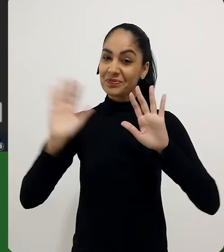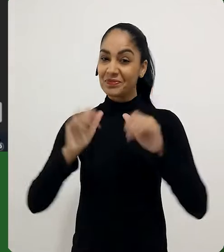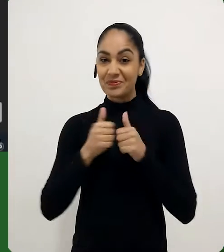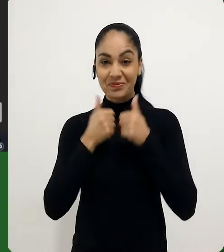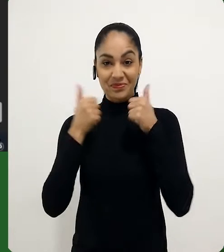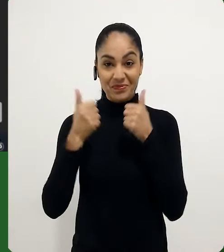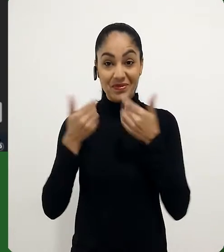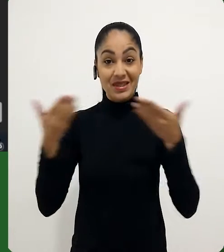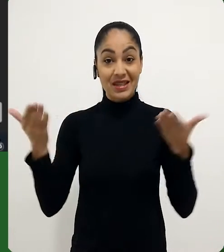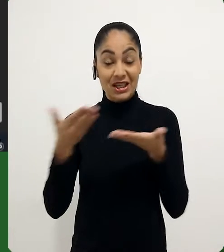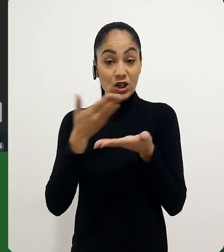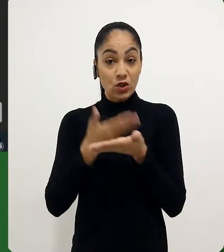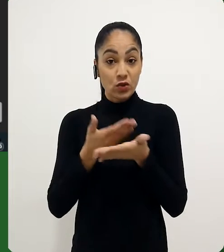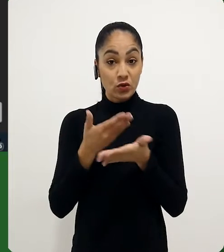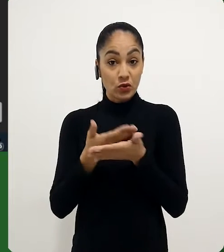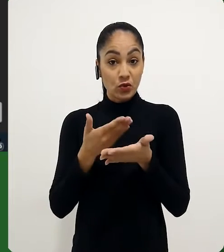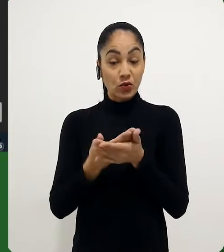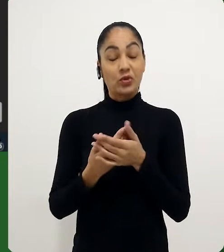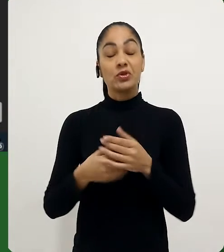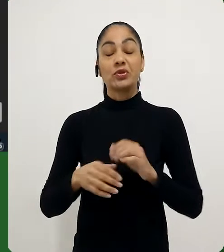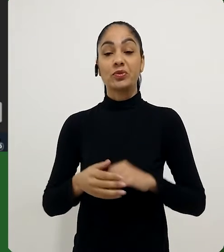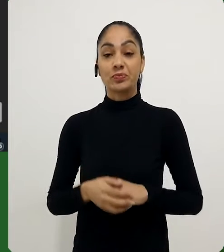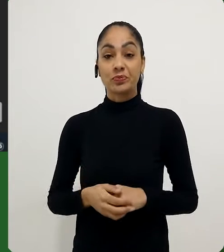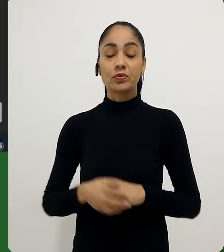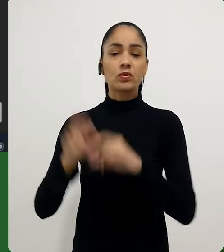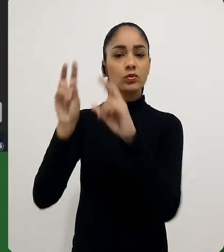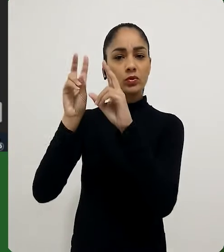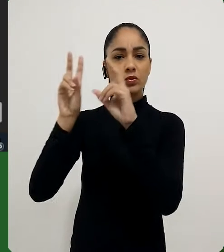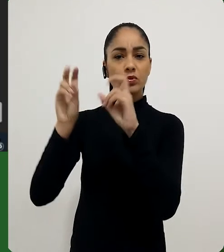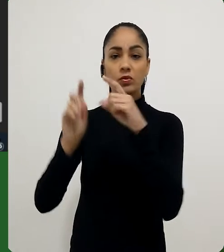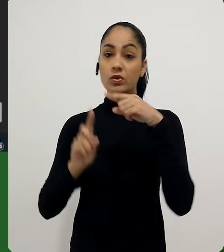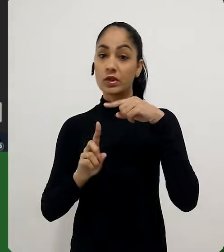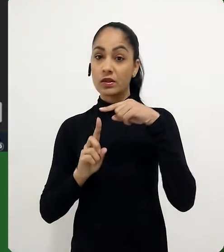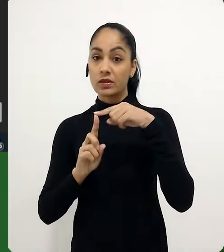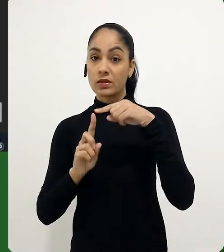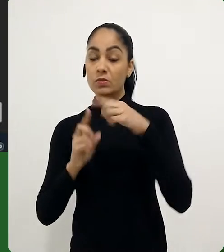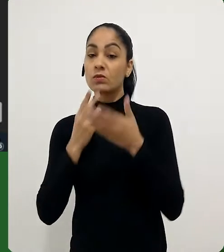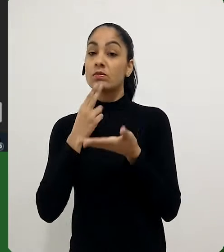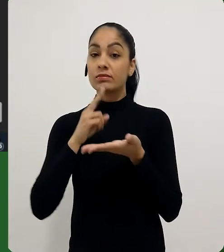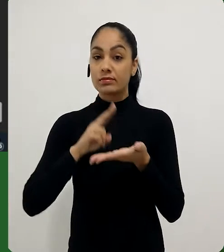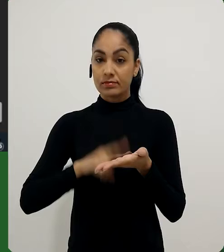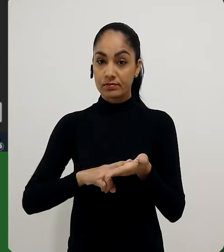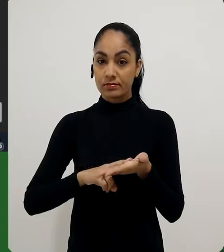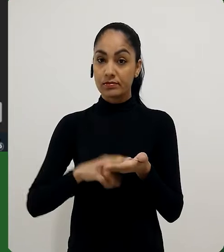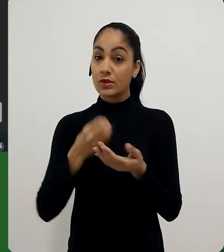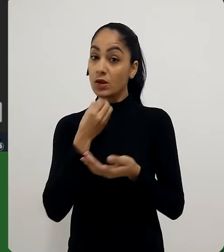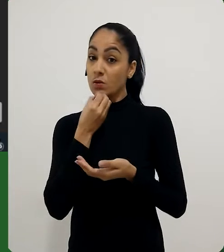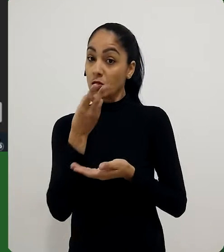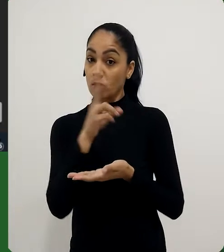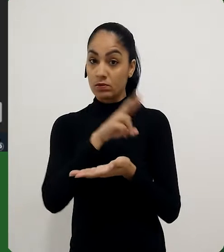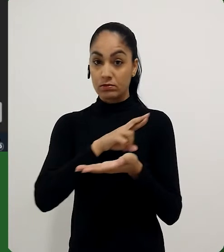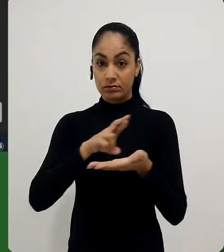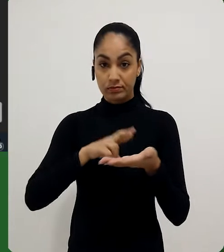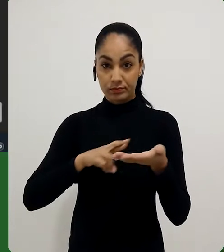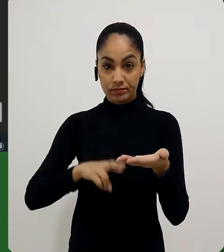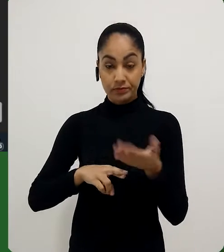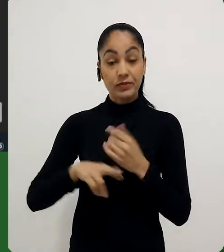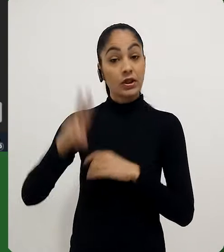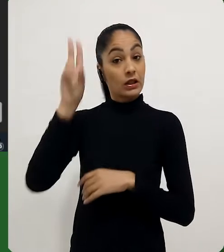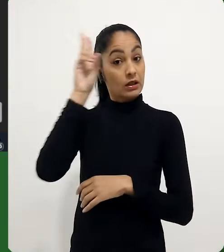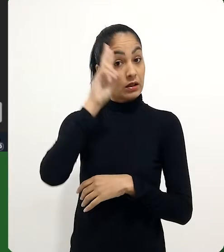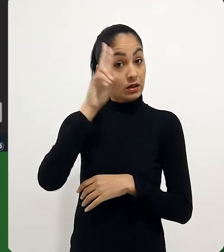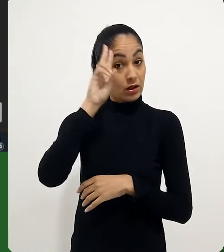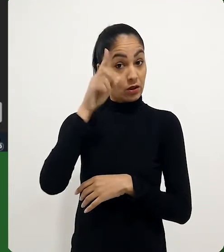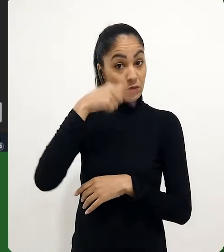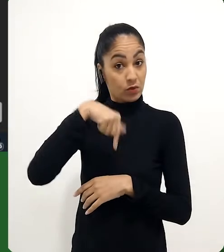Olá, pessoal. Na videoaula de hoje, nós vamos tratar, então, da unidade 2, tipos de correspondência